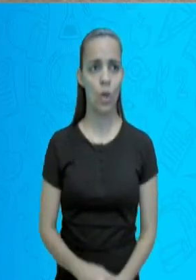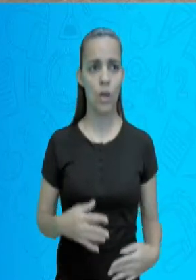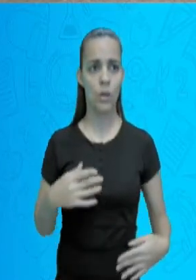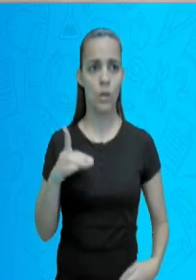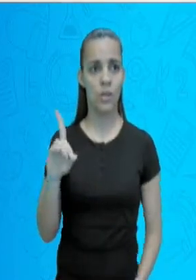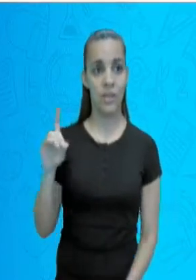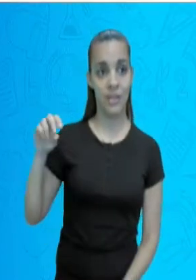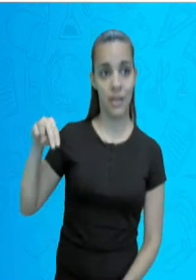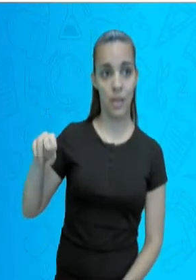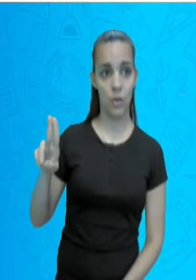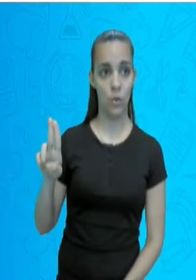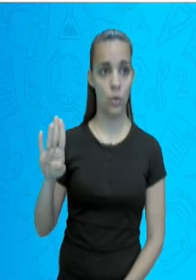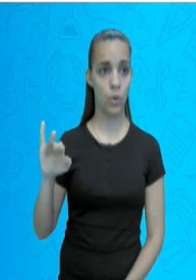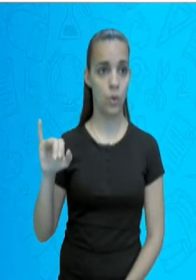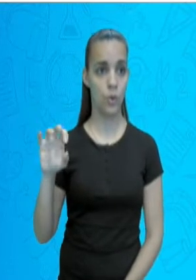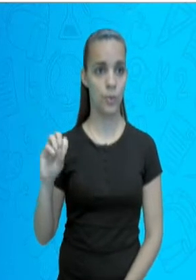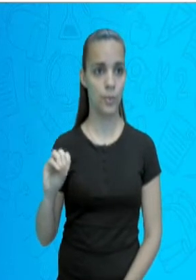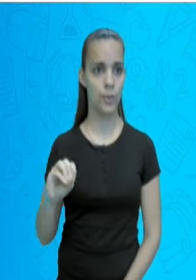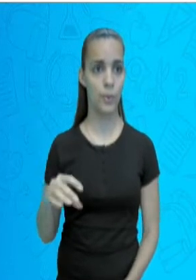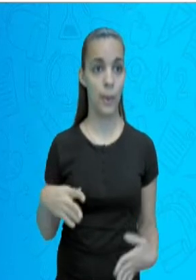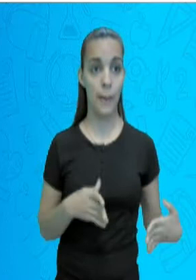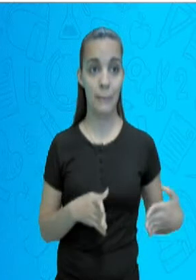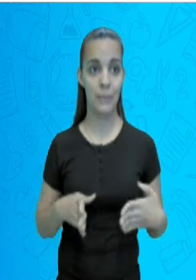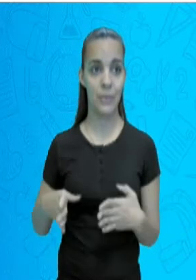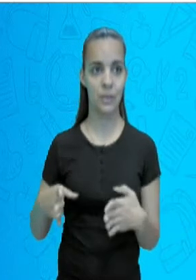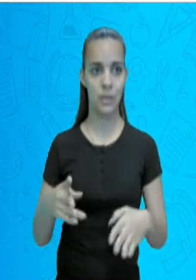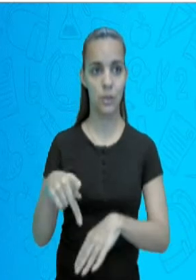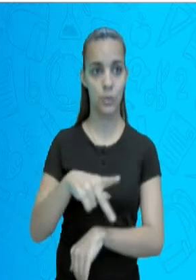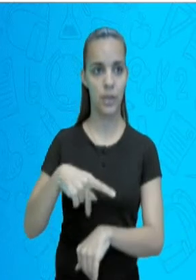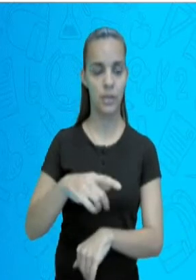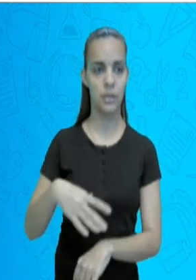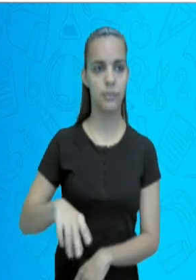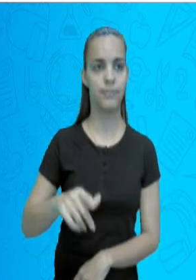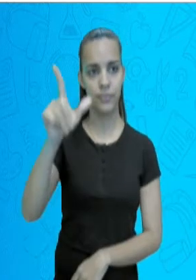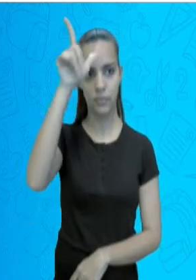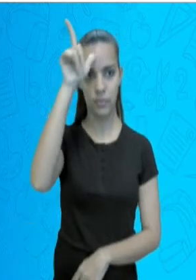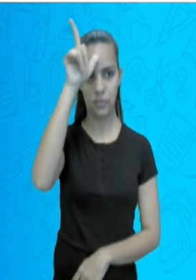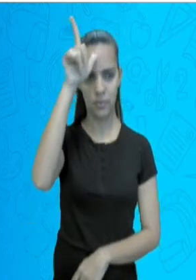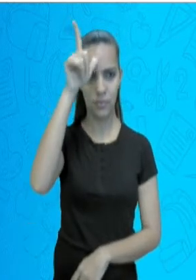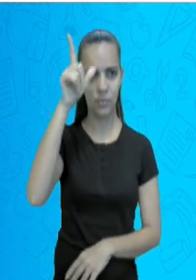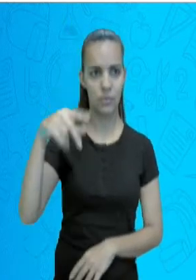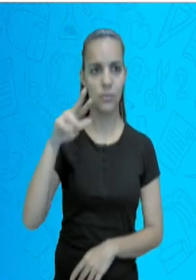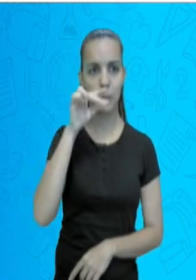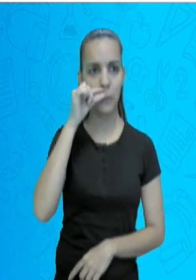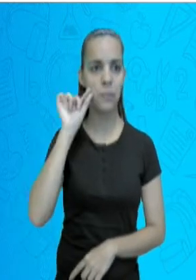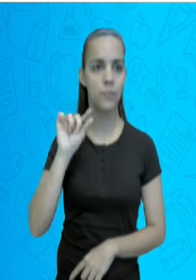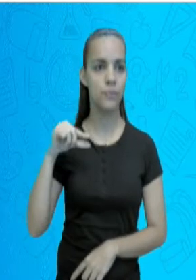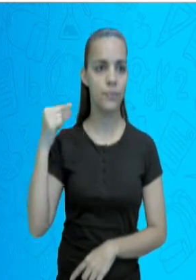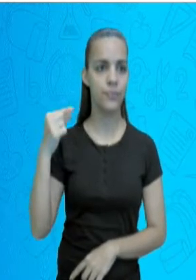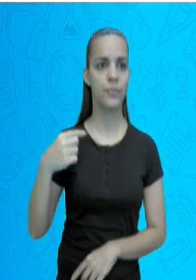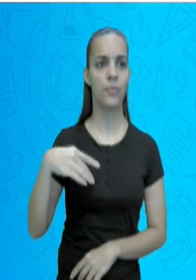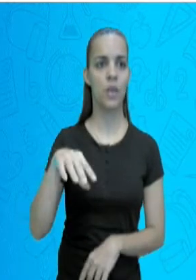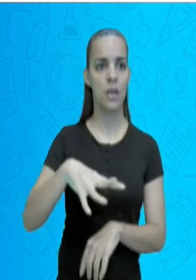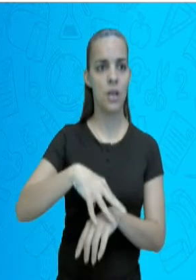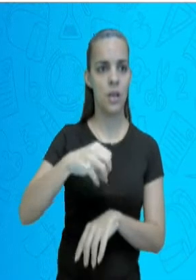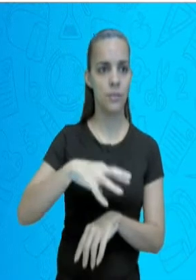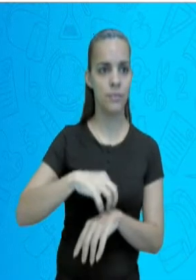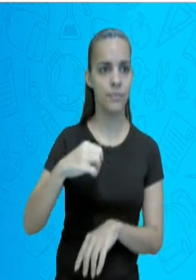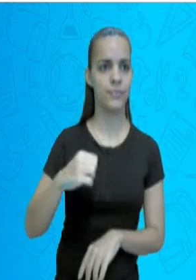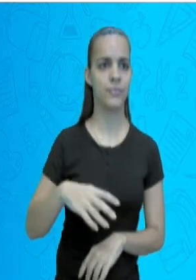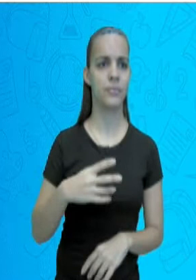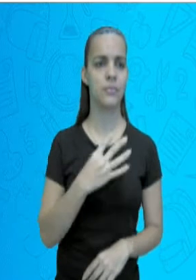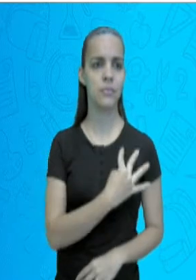O Danúbio passa pelos seguintes países: Alemanha, Hungria, Sérvia, Croácia,